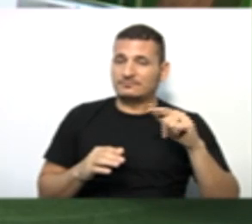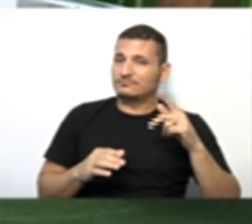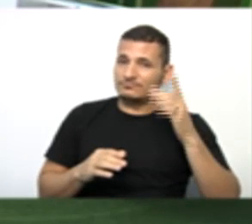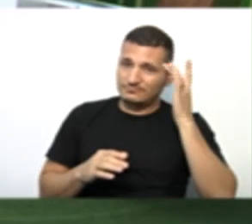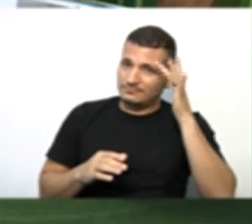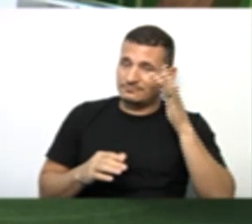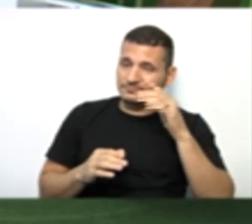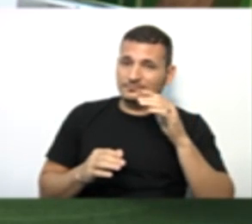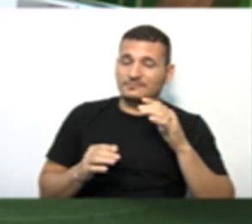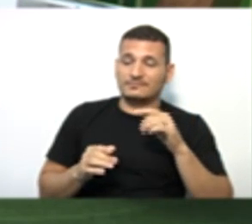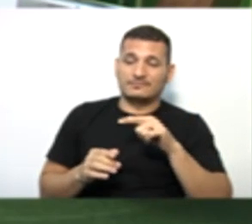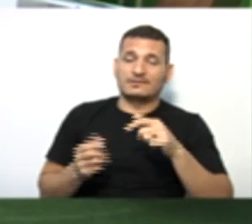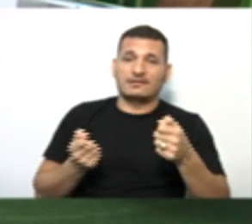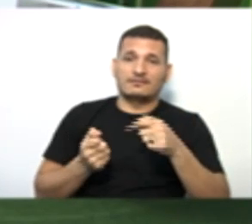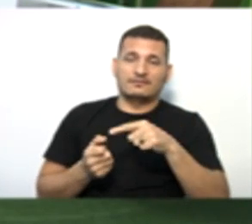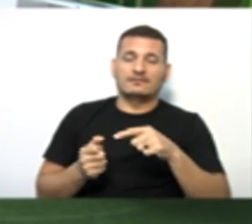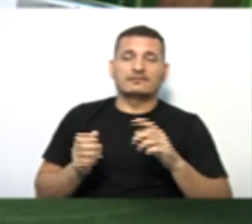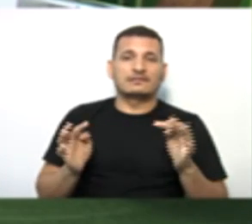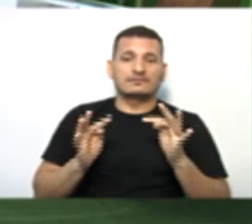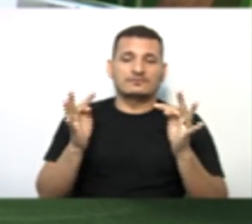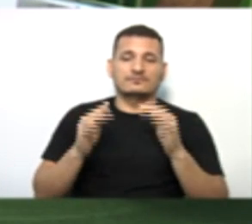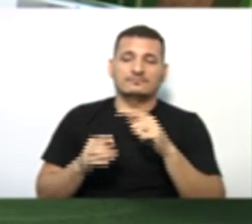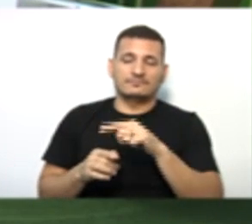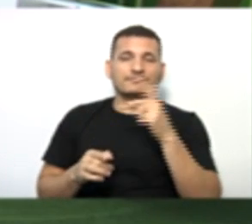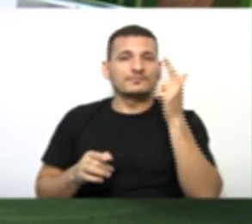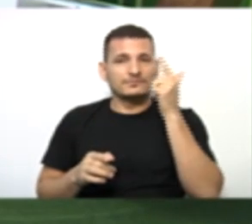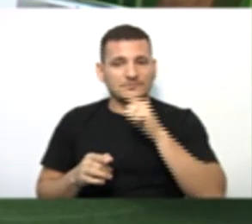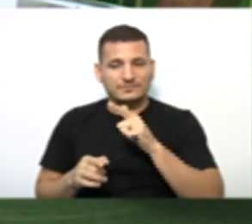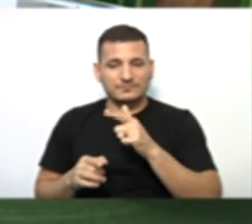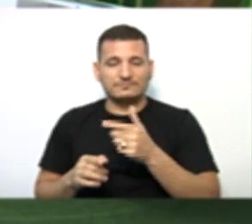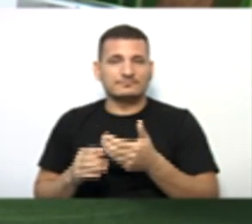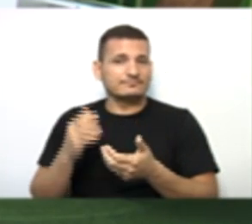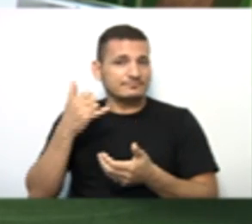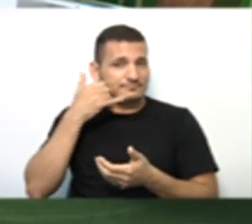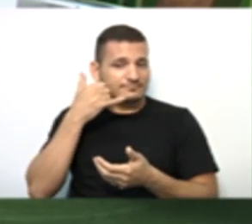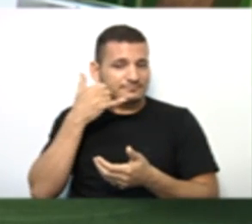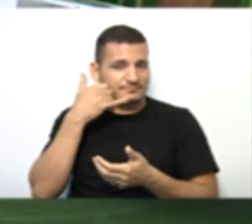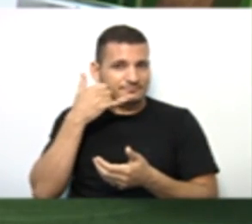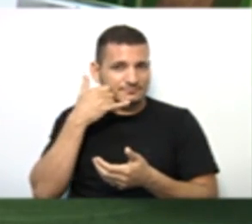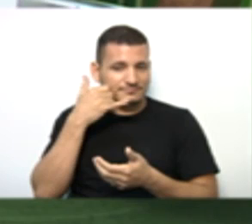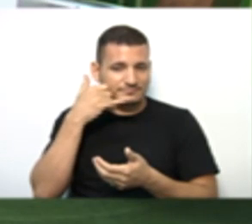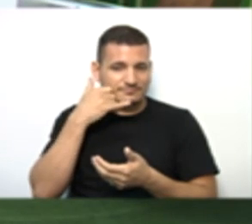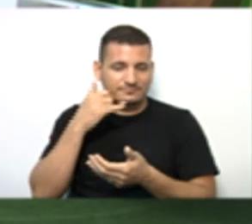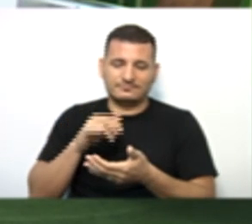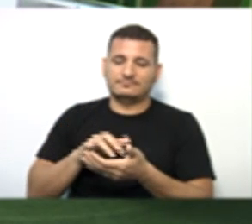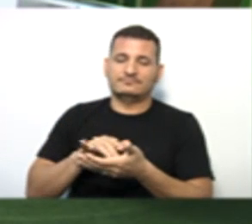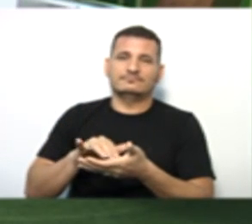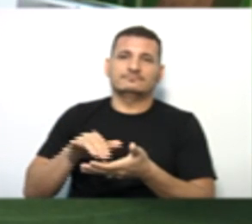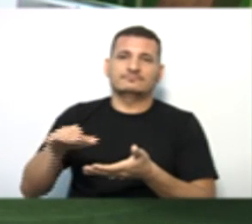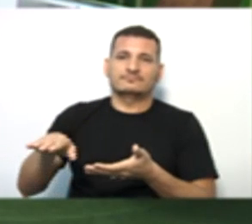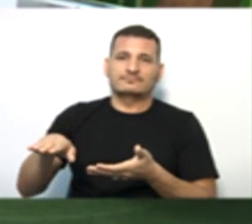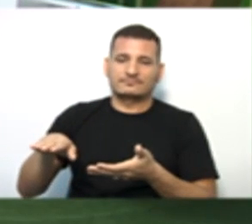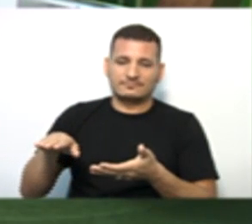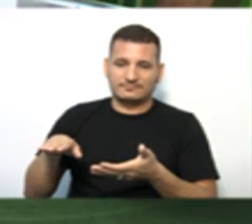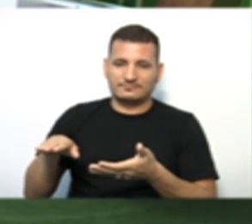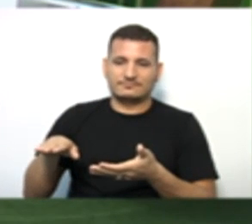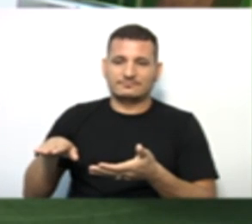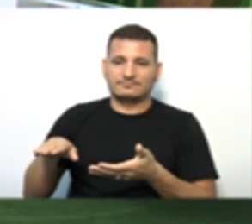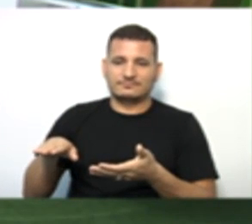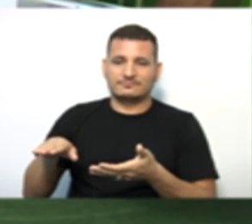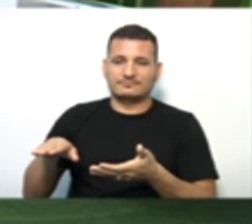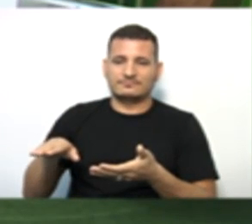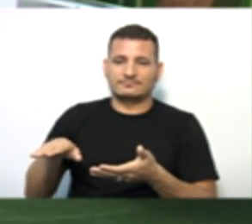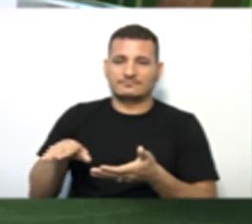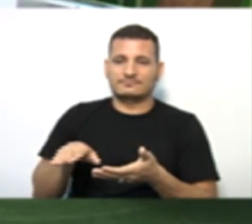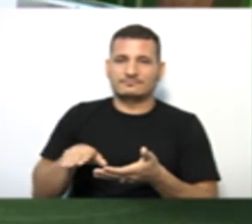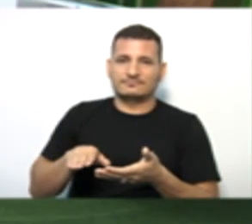era muito tecnológico. Então ela conseguiu, através do celular, fazer com que os carros dessem a ré, saísse do estacionamento,